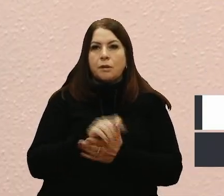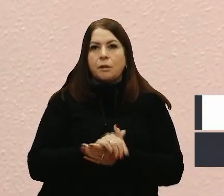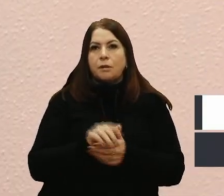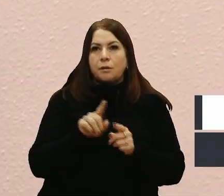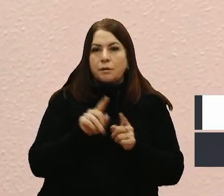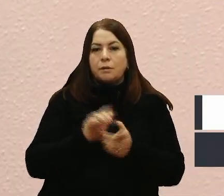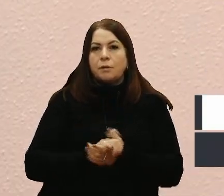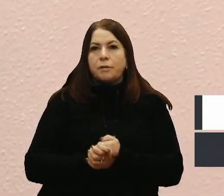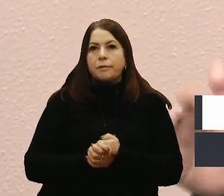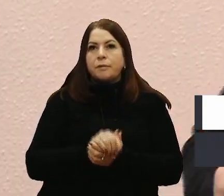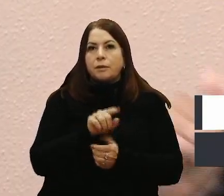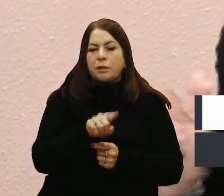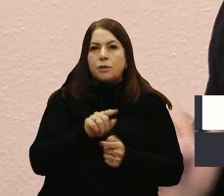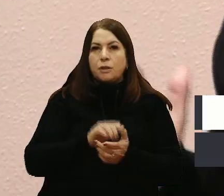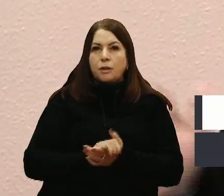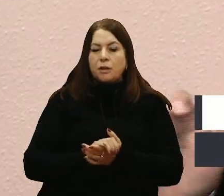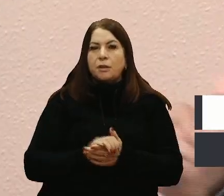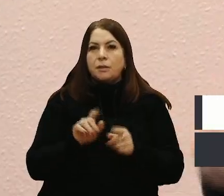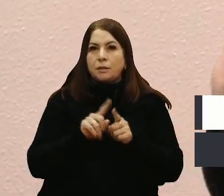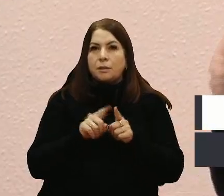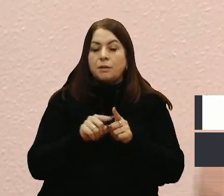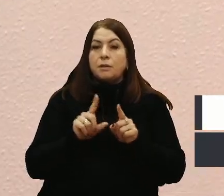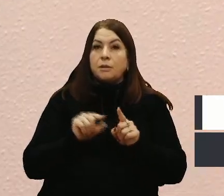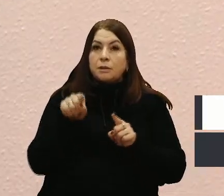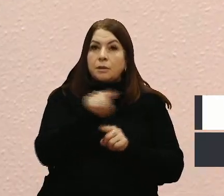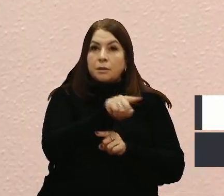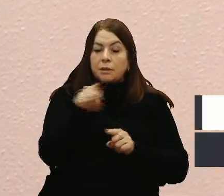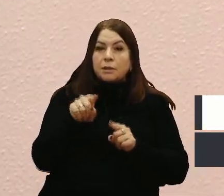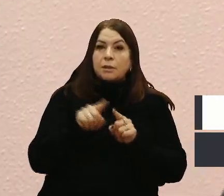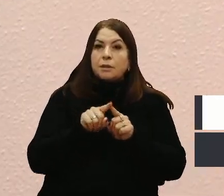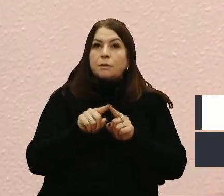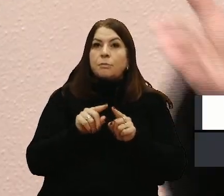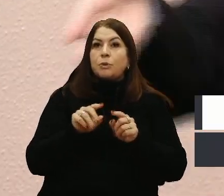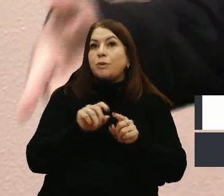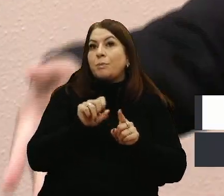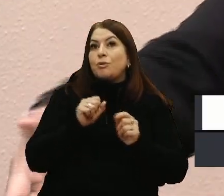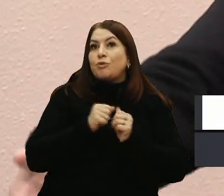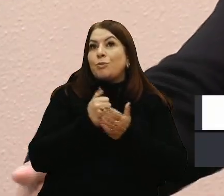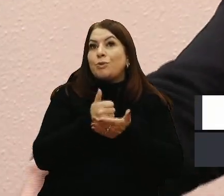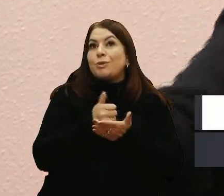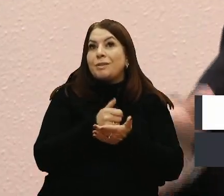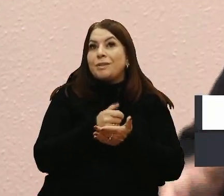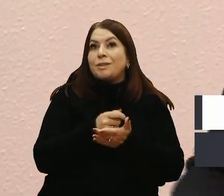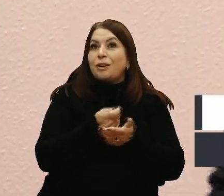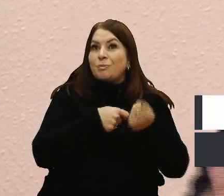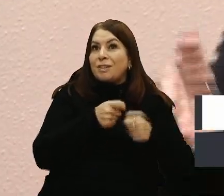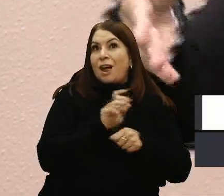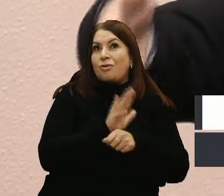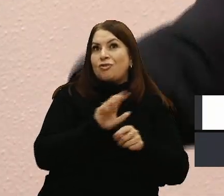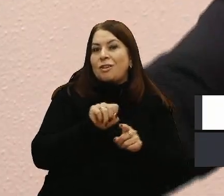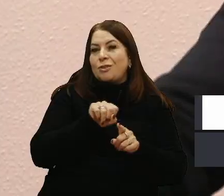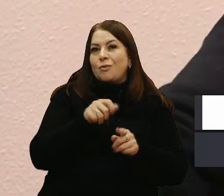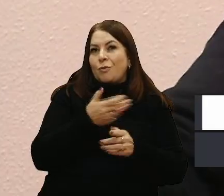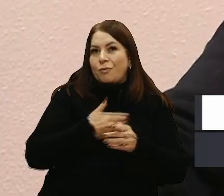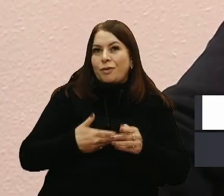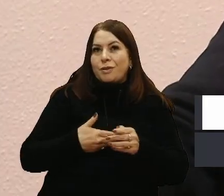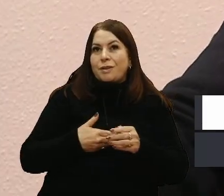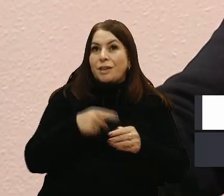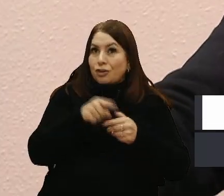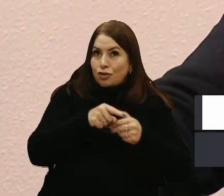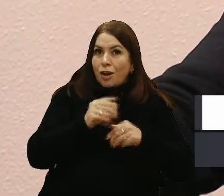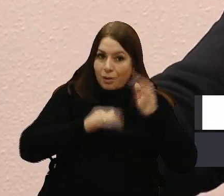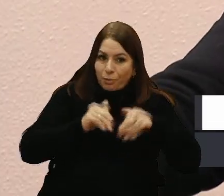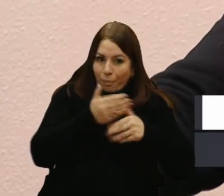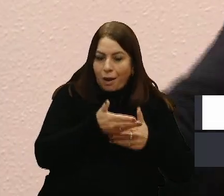eu só estou justificando. E não é uma questão de cercear o governo. O governo já governa. O governo executa o